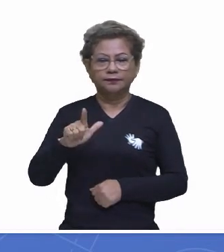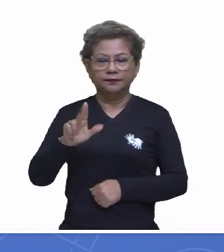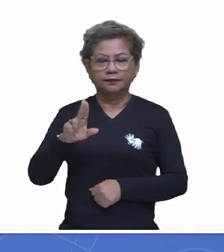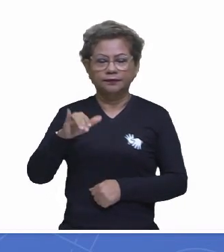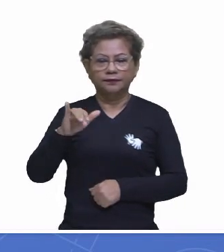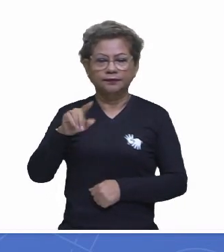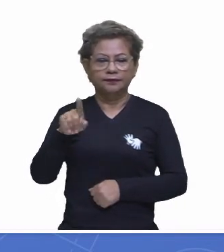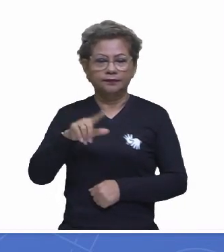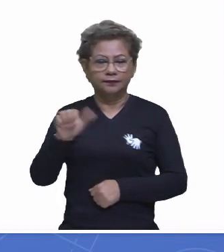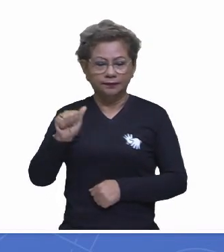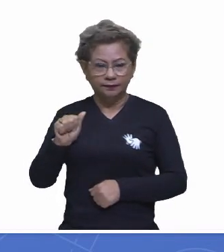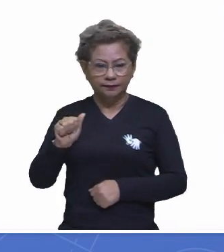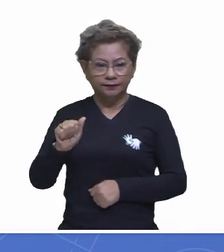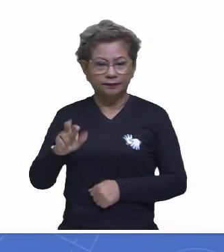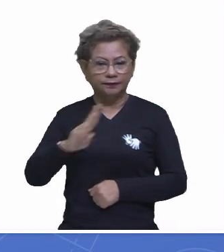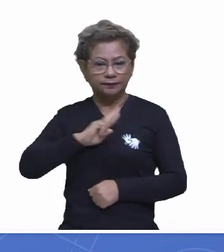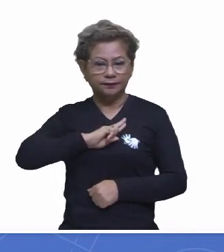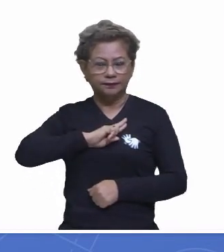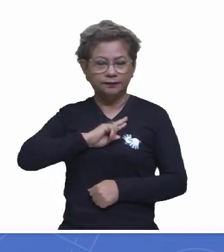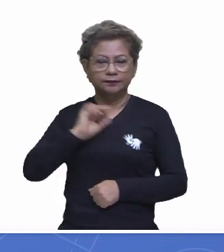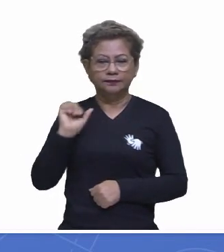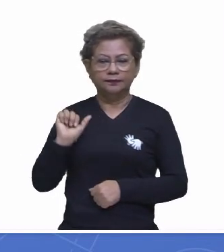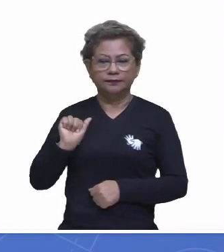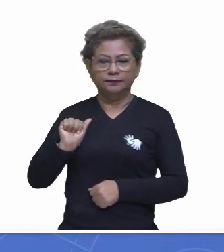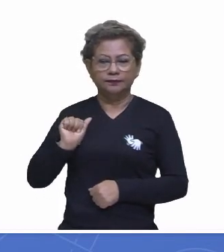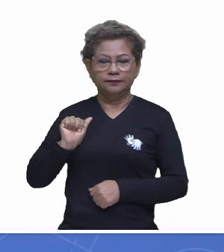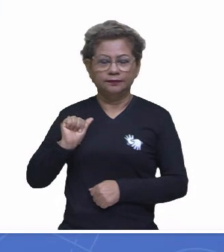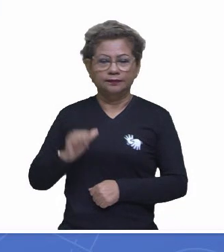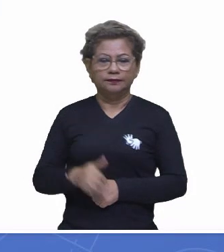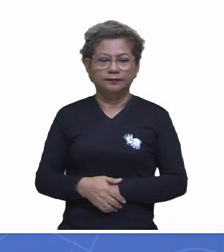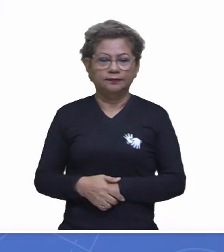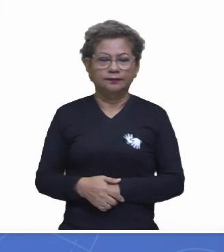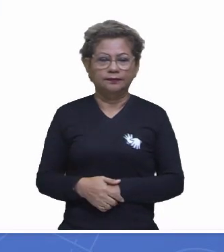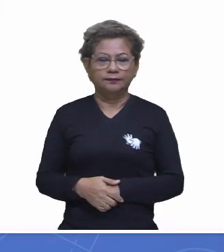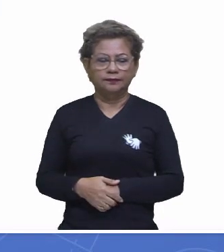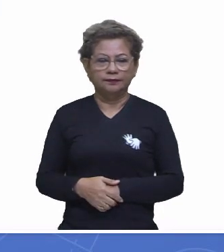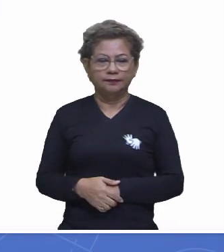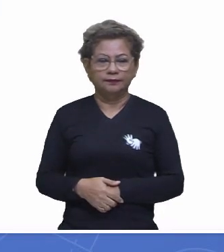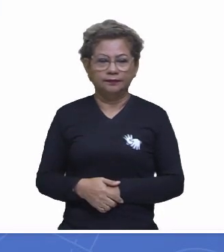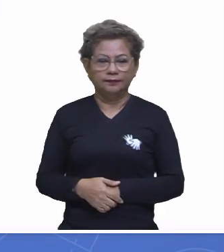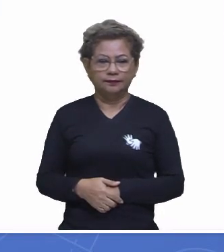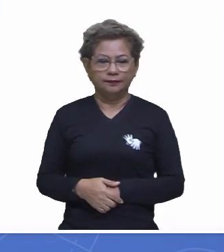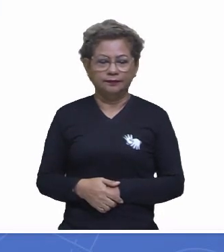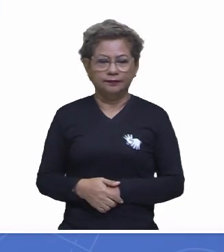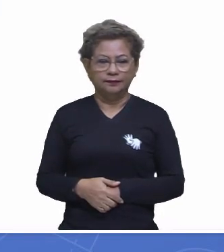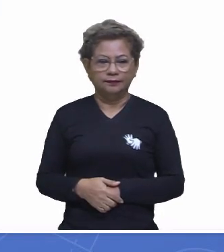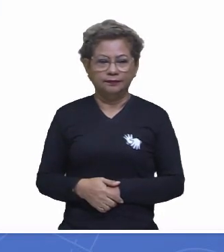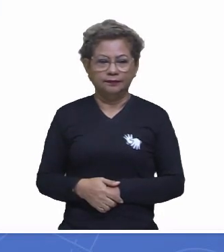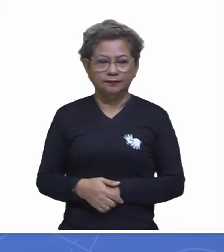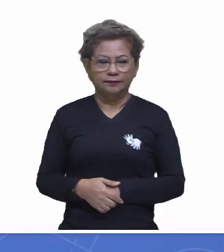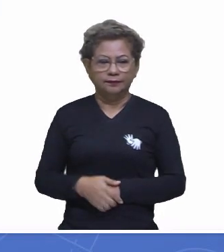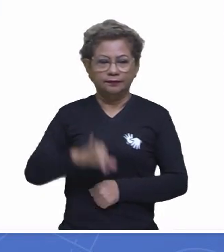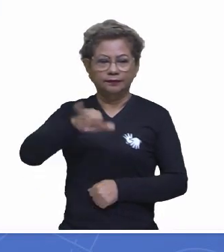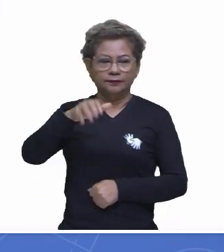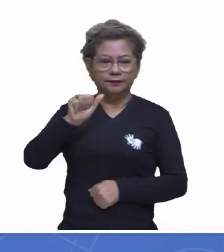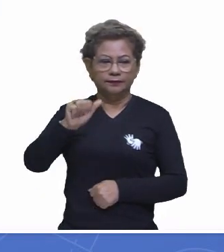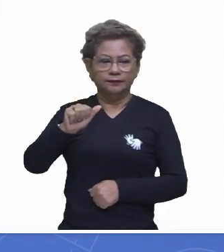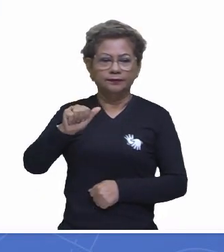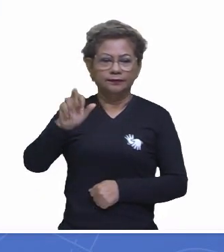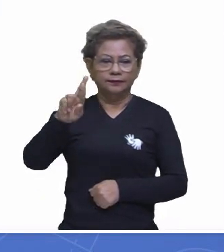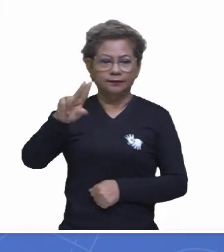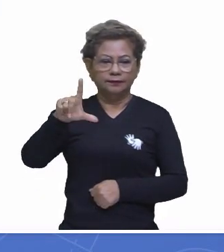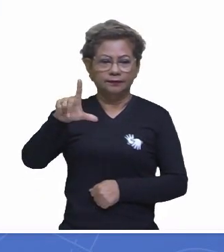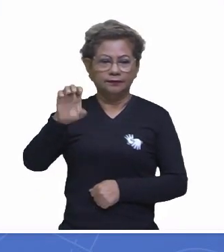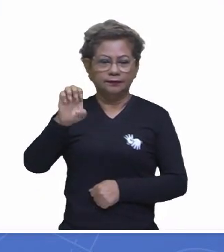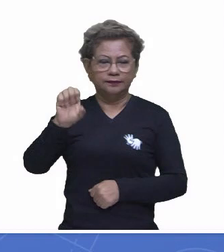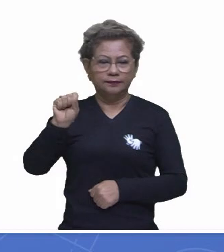é letra A. Mais uma aí apostando na letra A. Aí nós temos Jarlisson, da